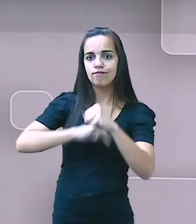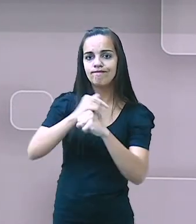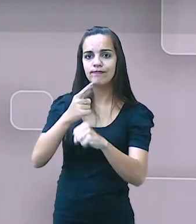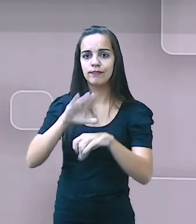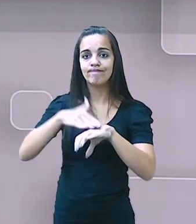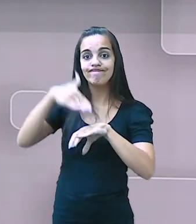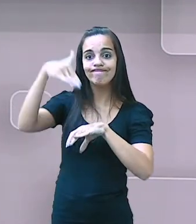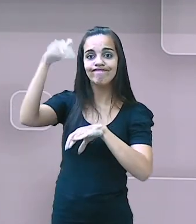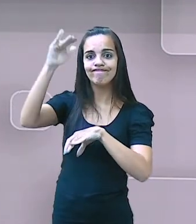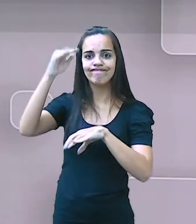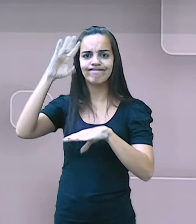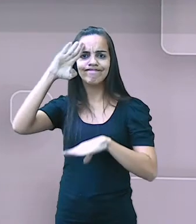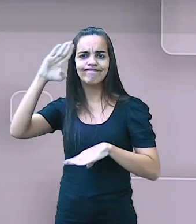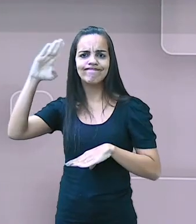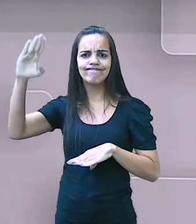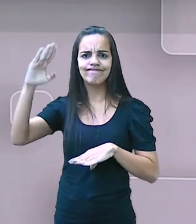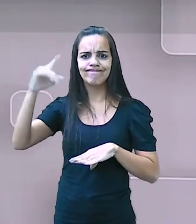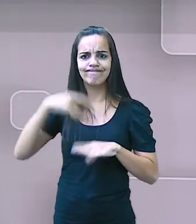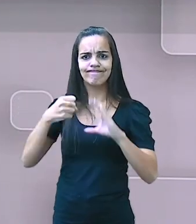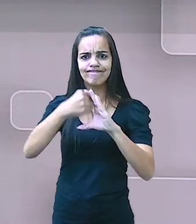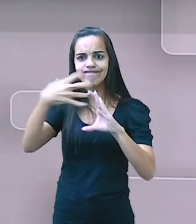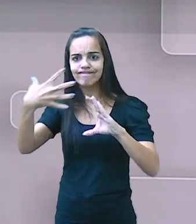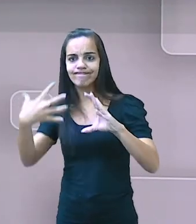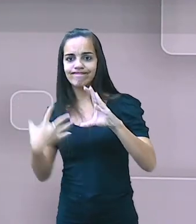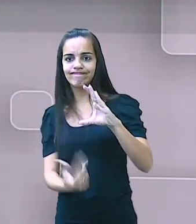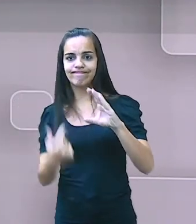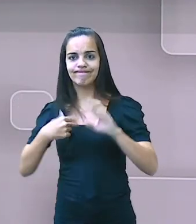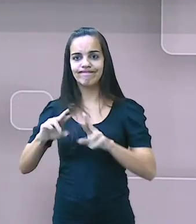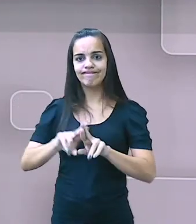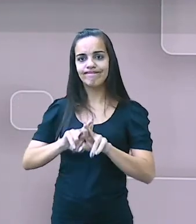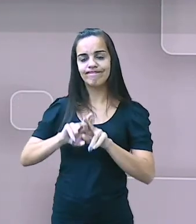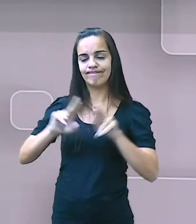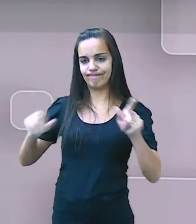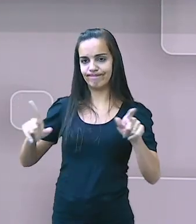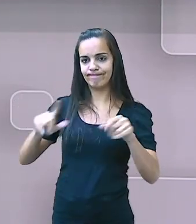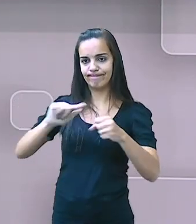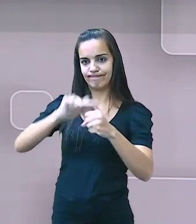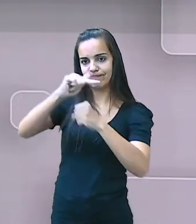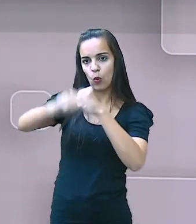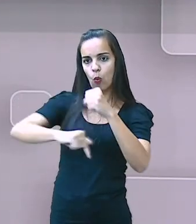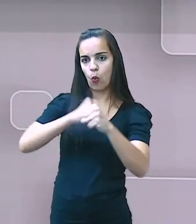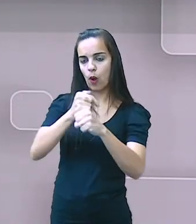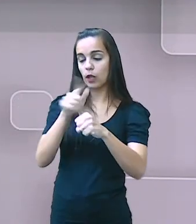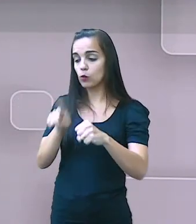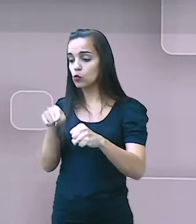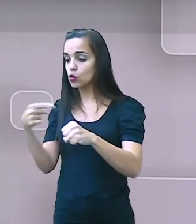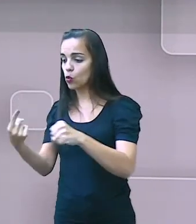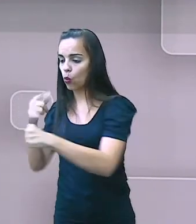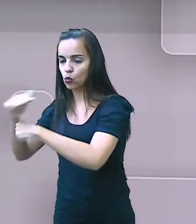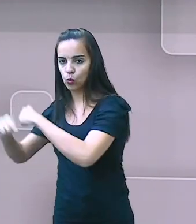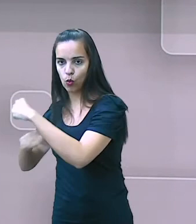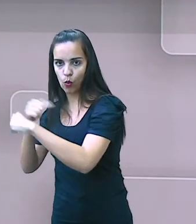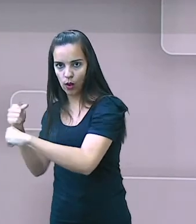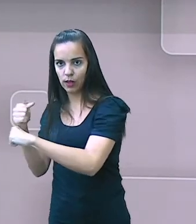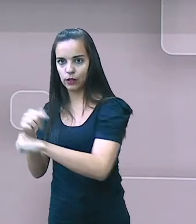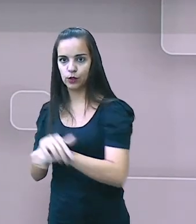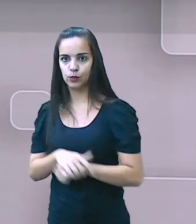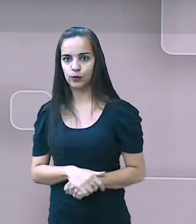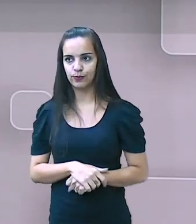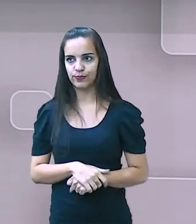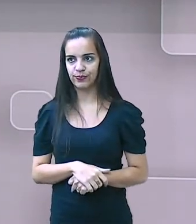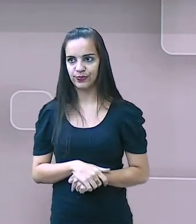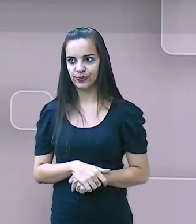uma das características que diferencia um átomo de outro átomo, tá? É